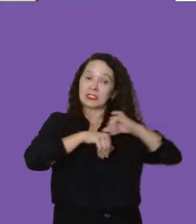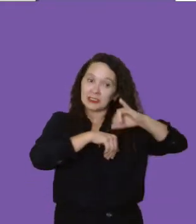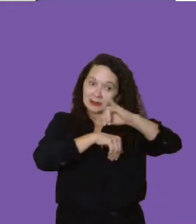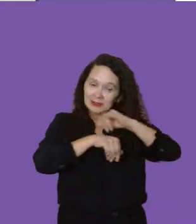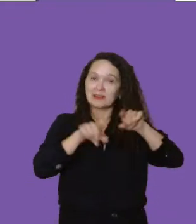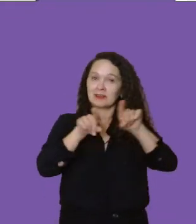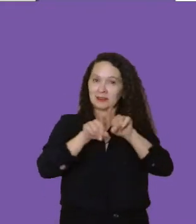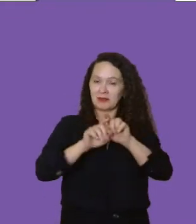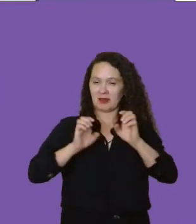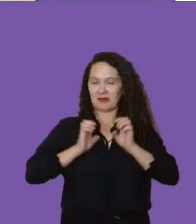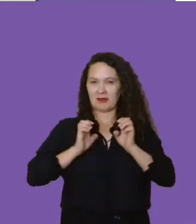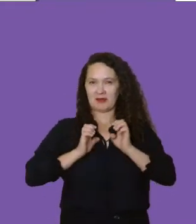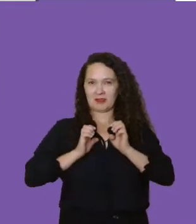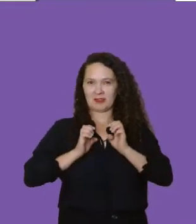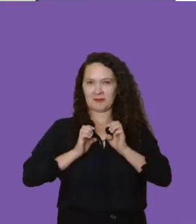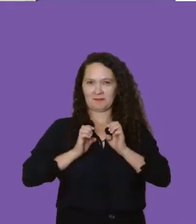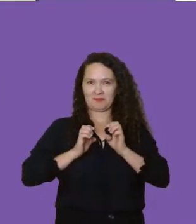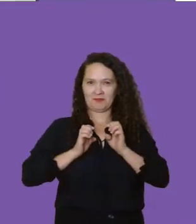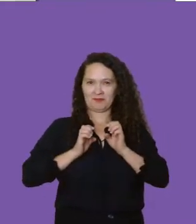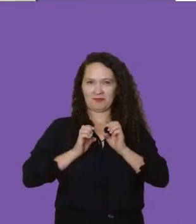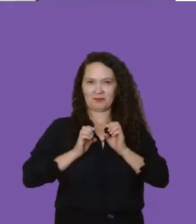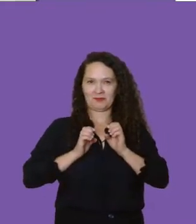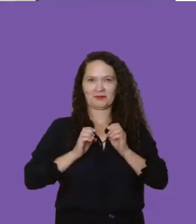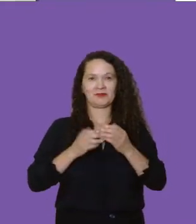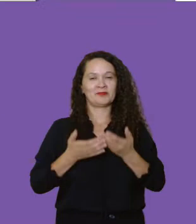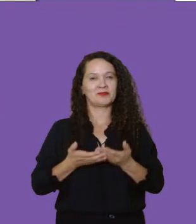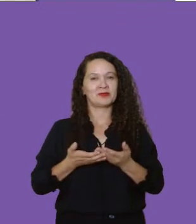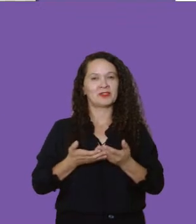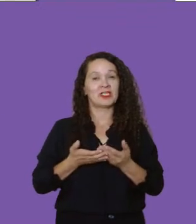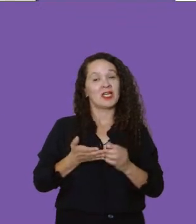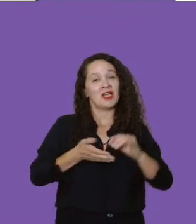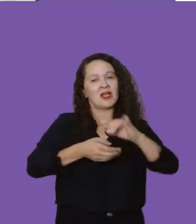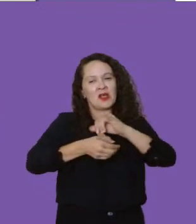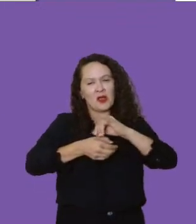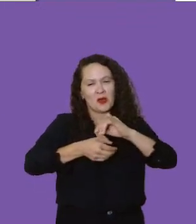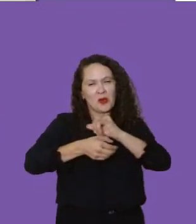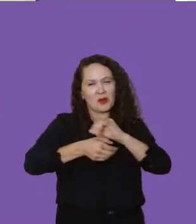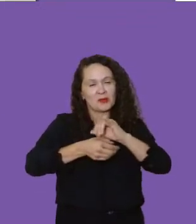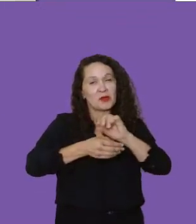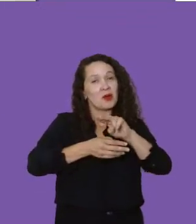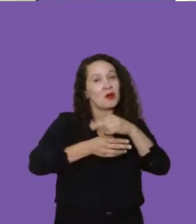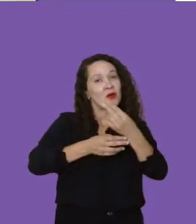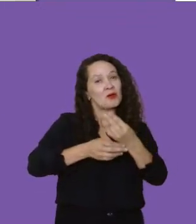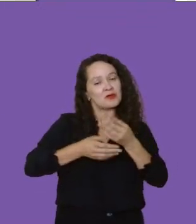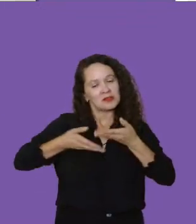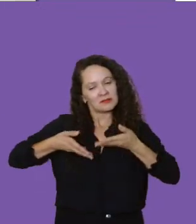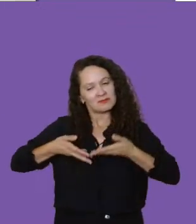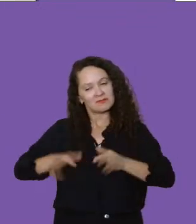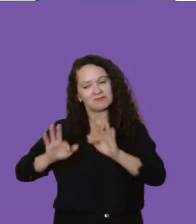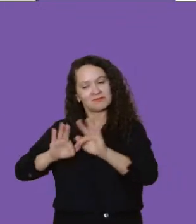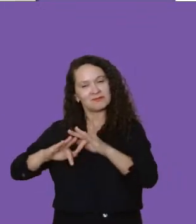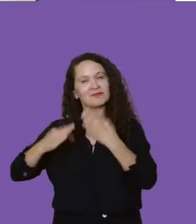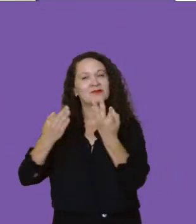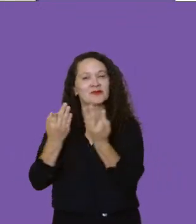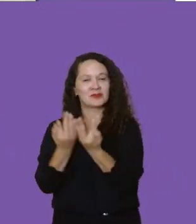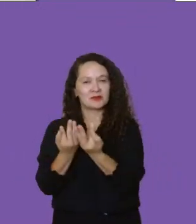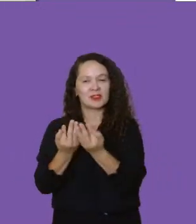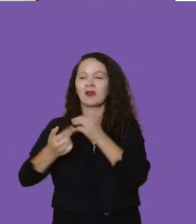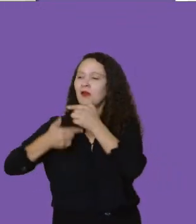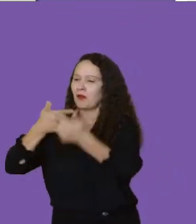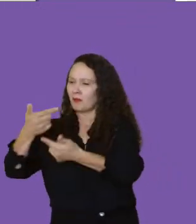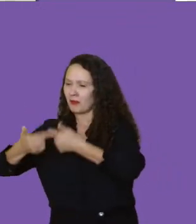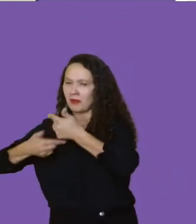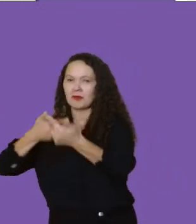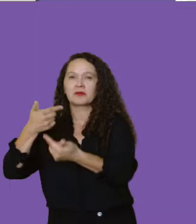capitalista, predatória, financeira, ou nasce numa família de